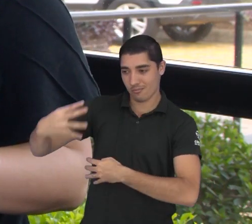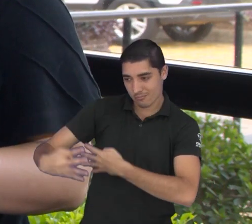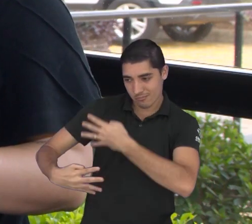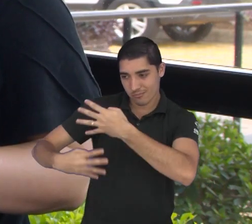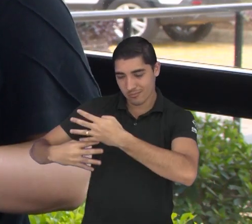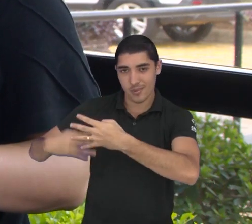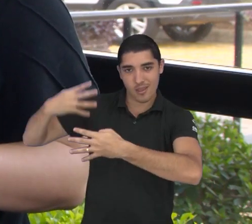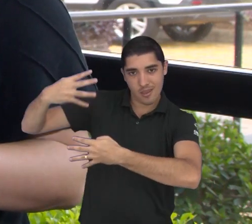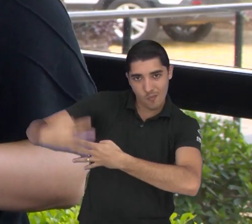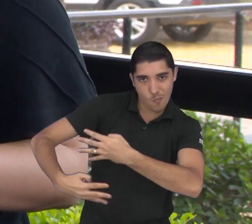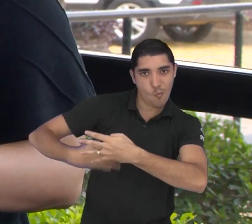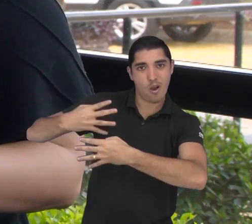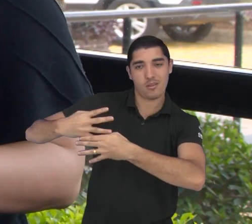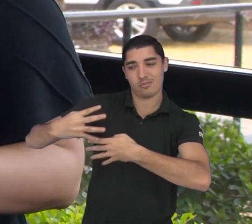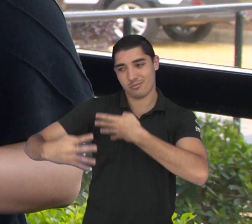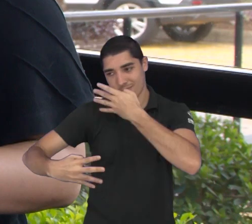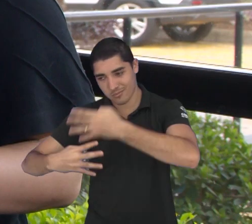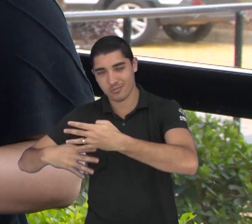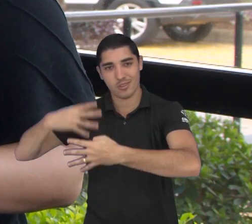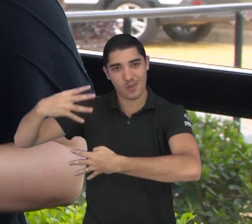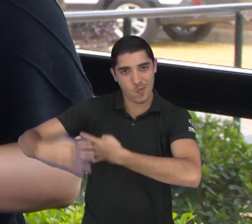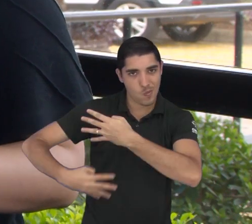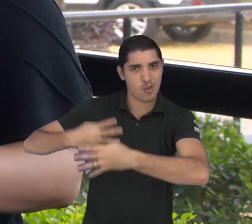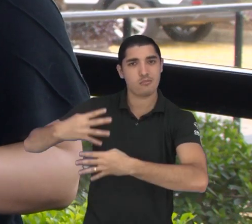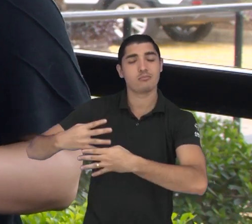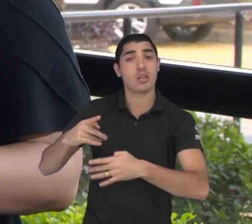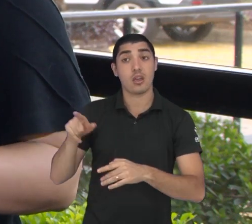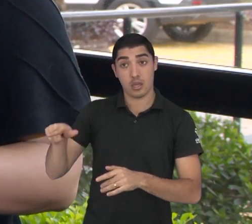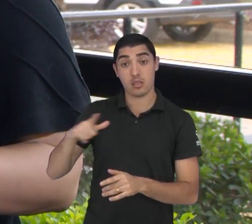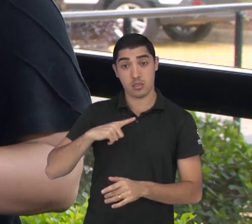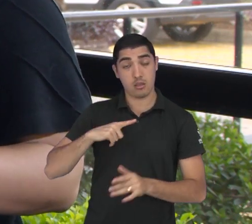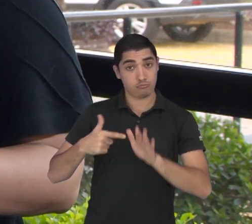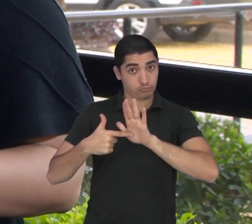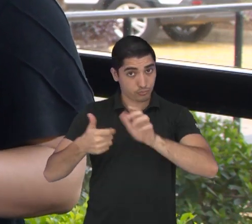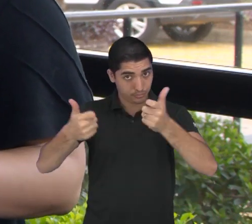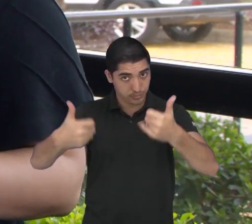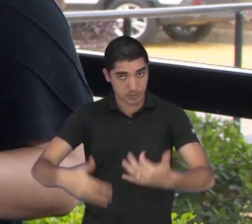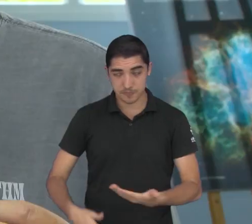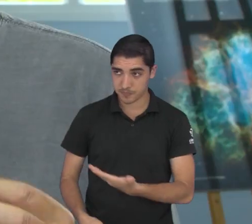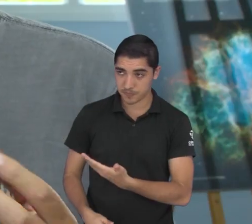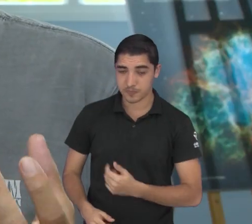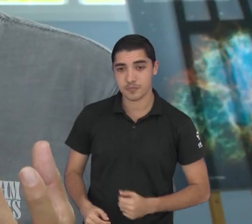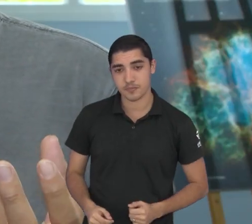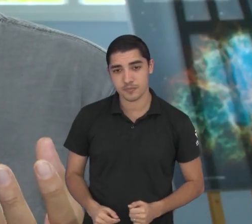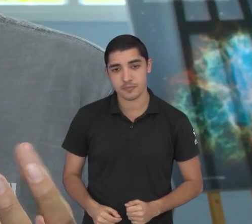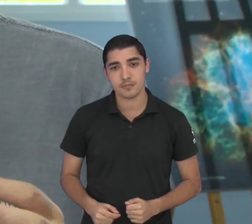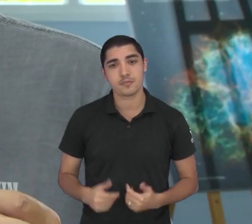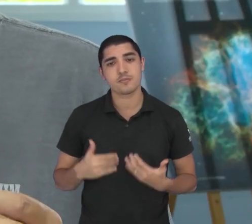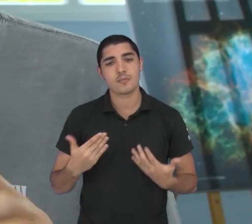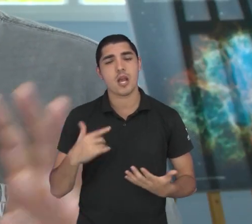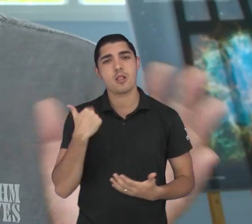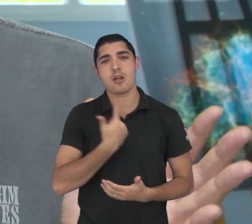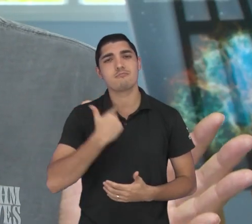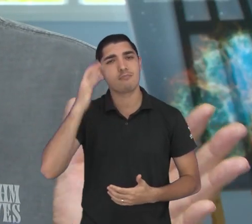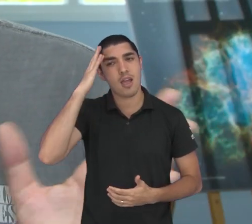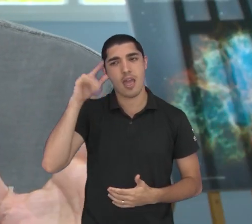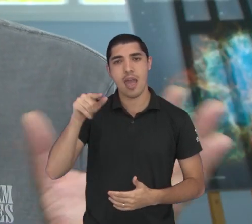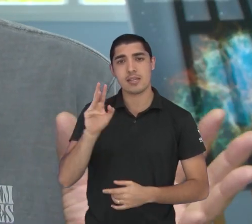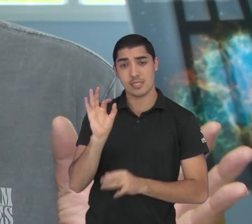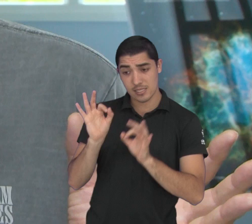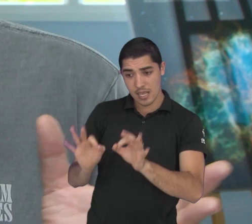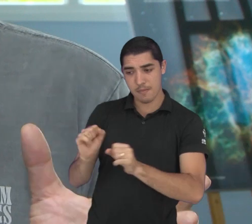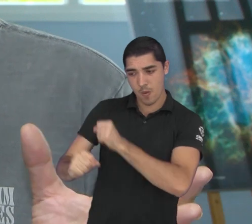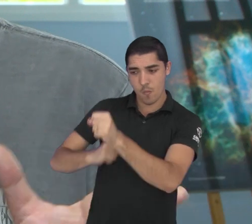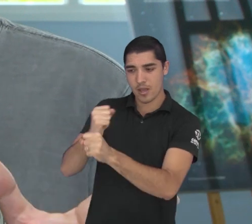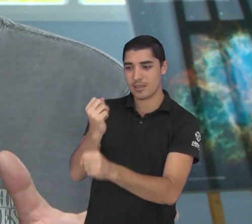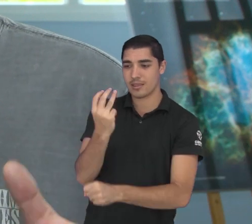os anos bissextos acontecem a cada 4 anos. Esse fenômeno é explicado pela astronomia. Se a gente disser, os anos